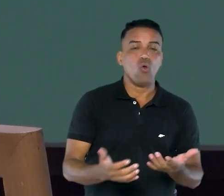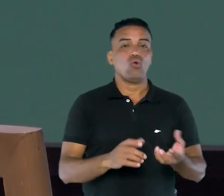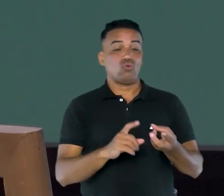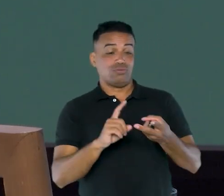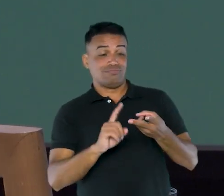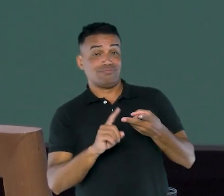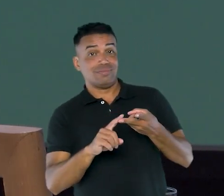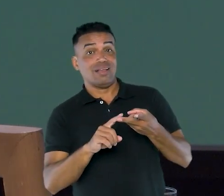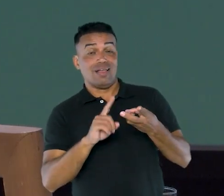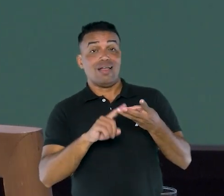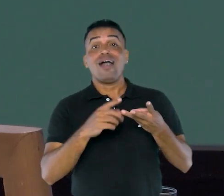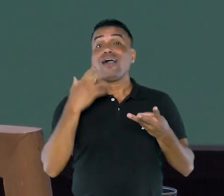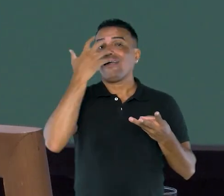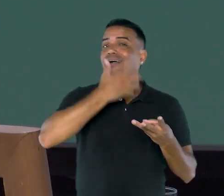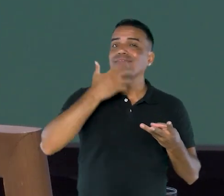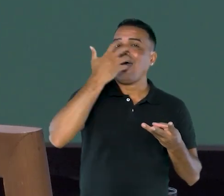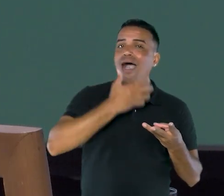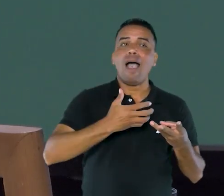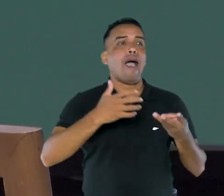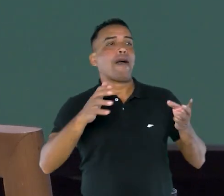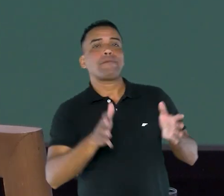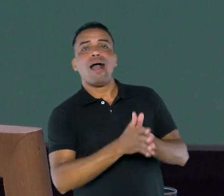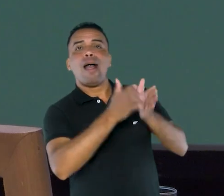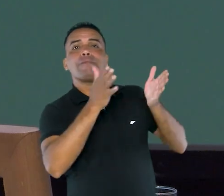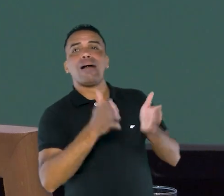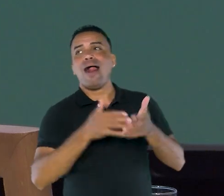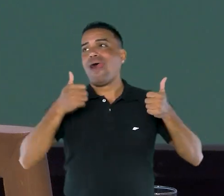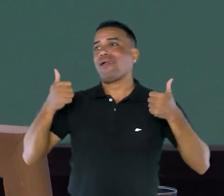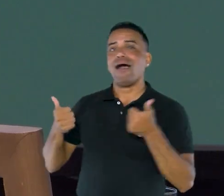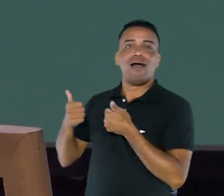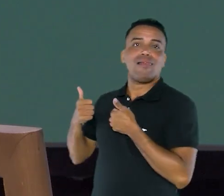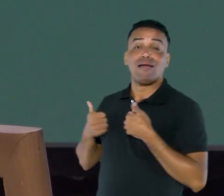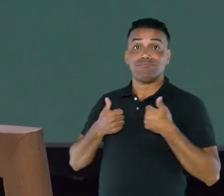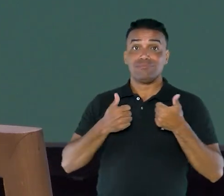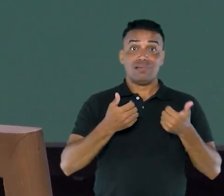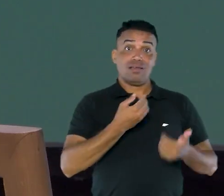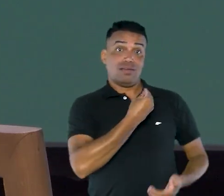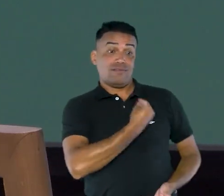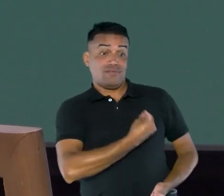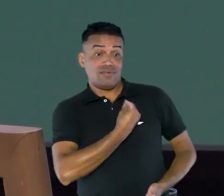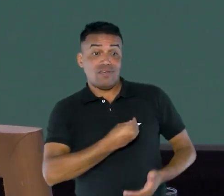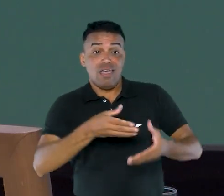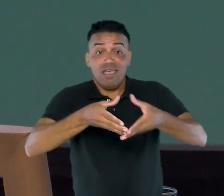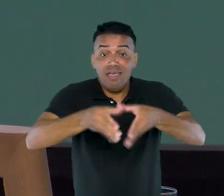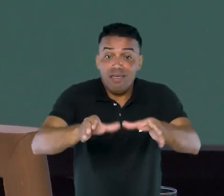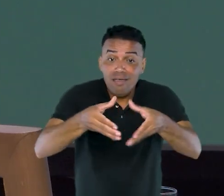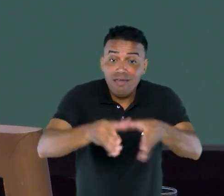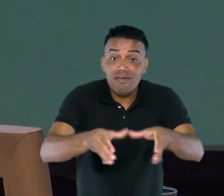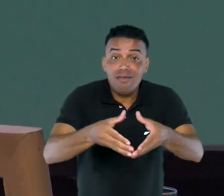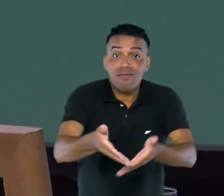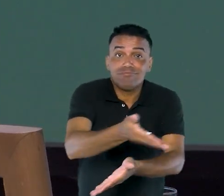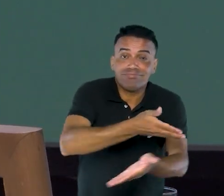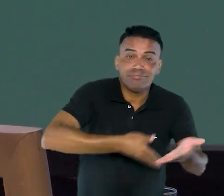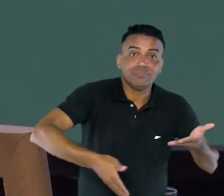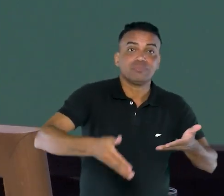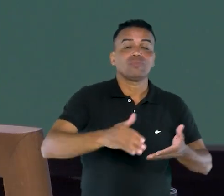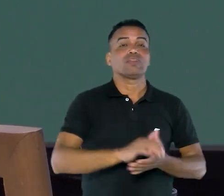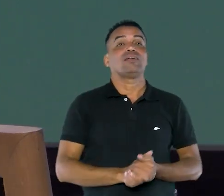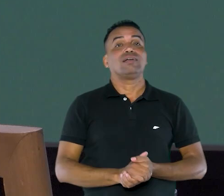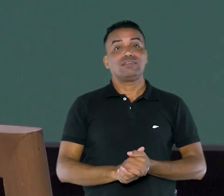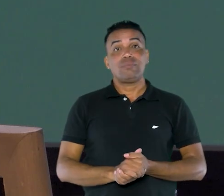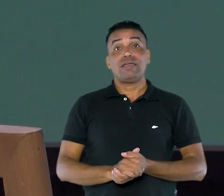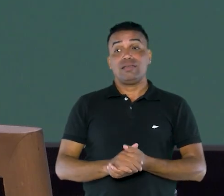cantar música, vai, né? E, claro, antes tem uma luta realista, que é dividir a